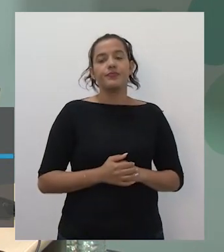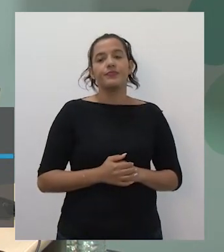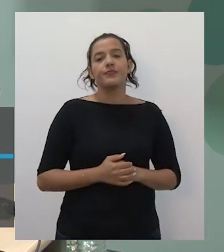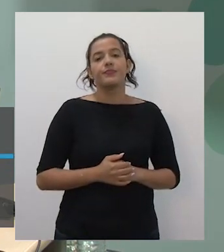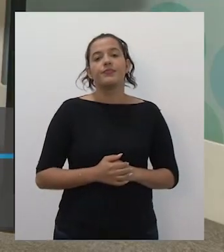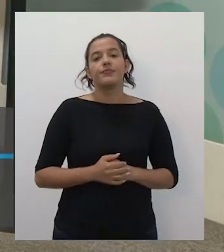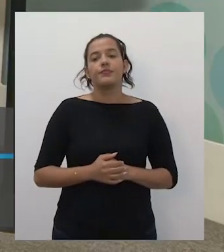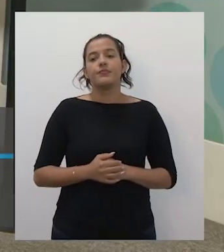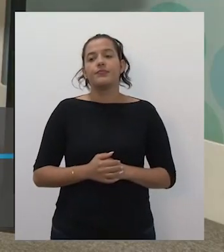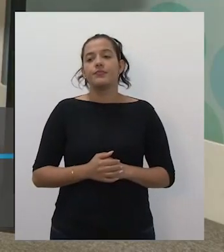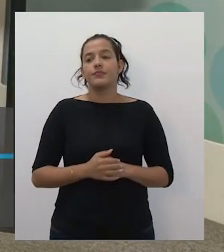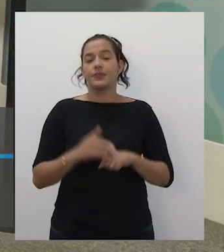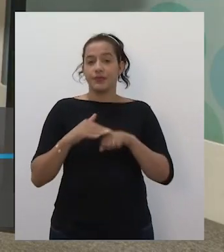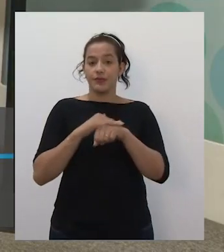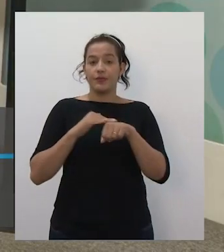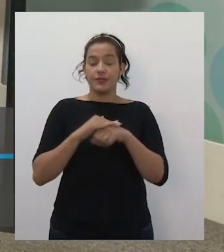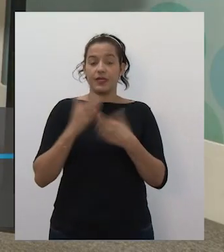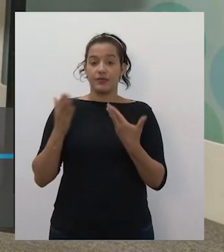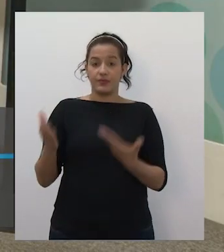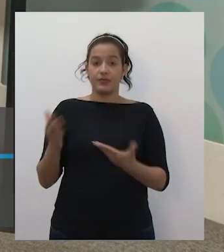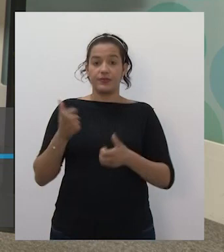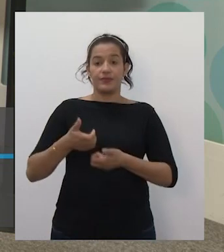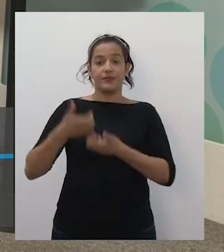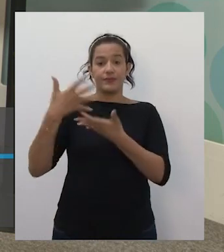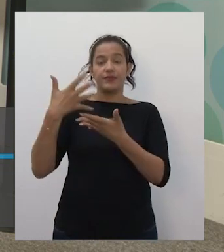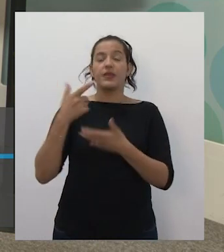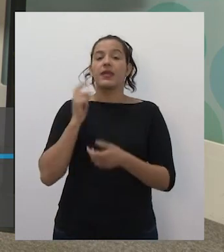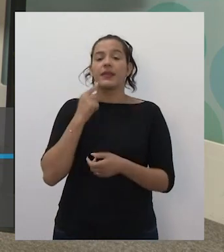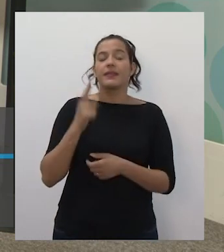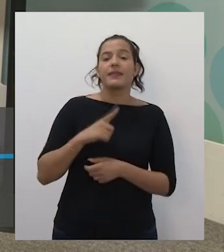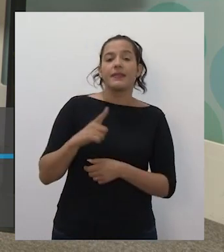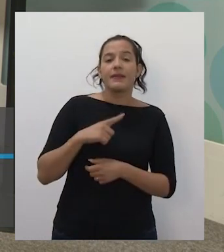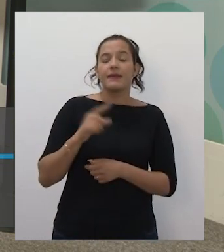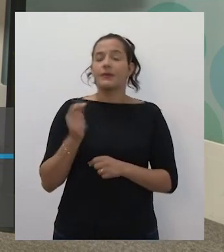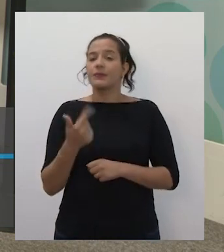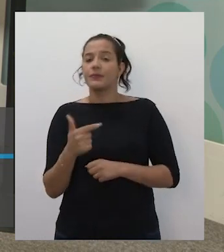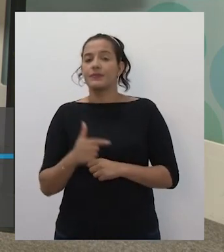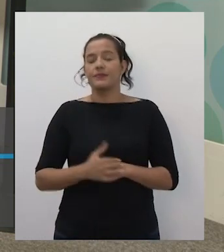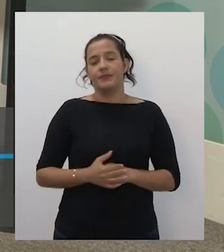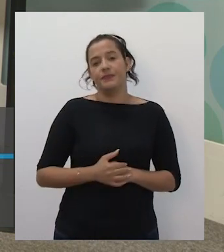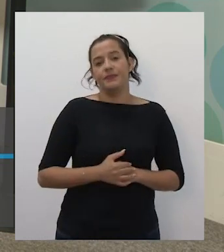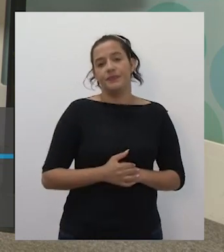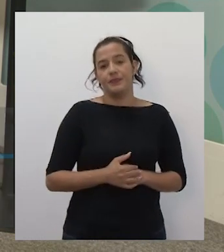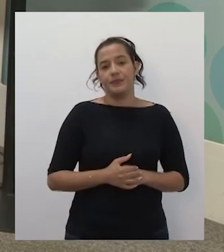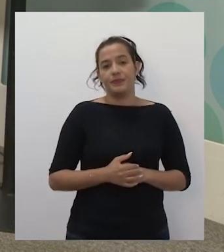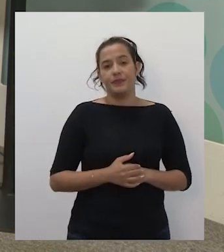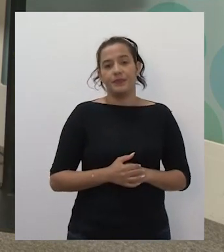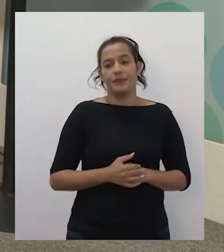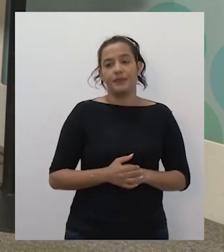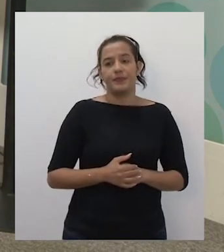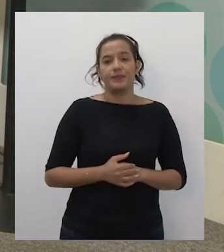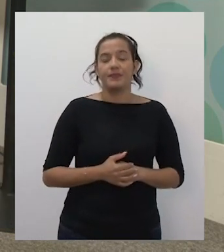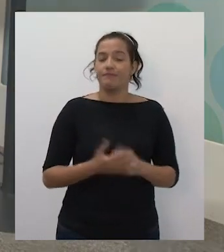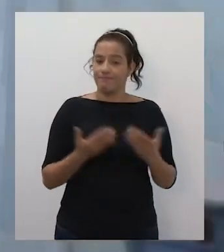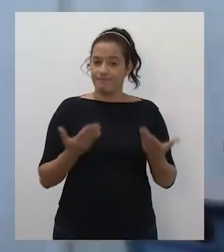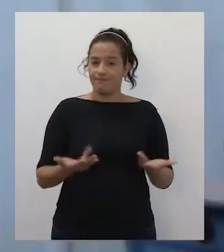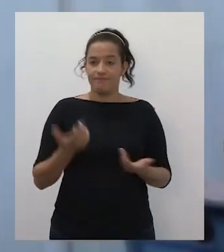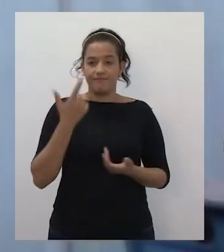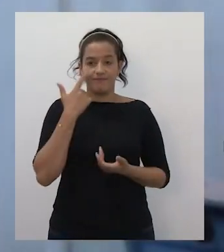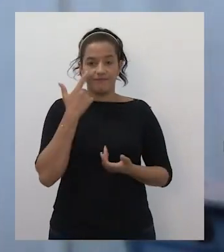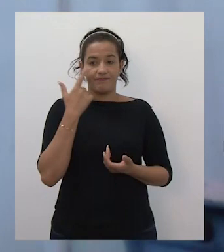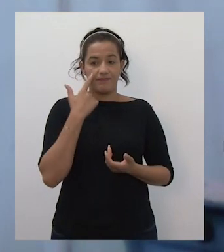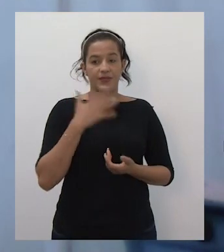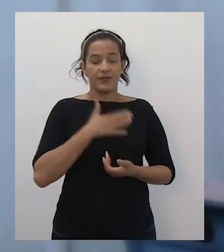bom? Então vou conversar um pouquinho com a Fê, né, Fê? E aí, como é que estão as interações? Vamos lá, gente. Tá